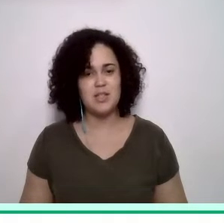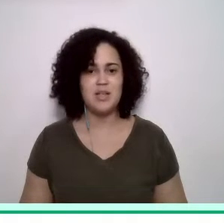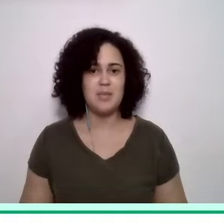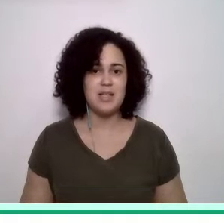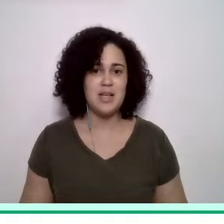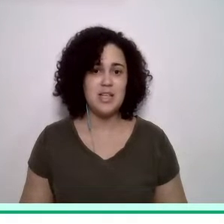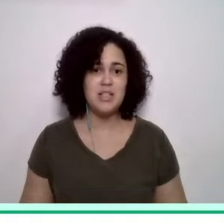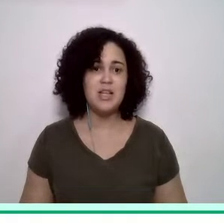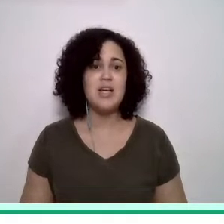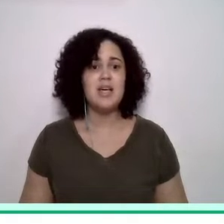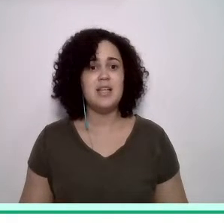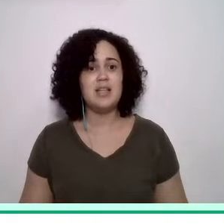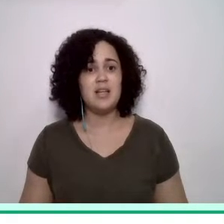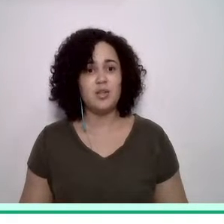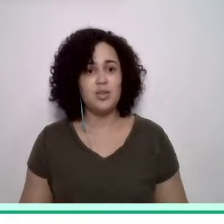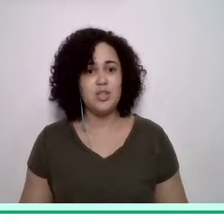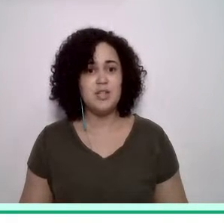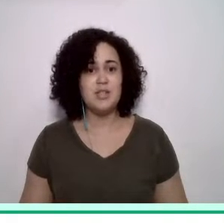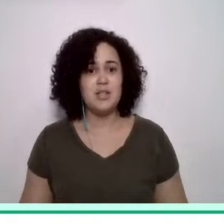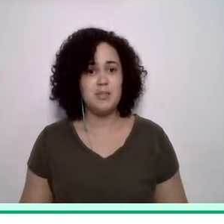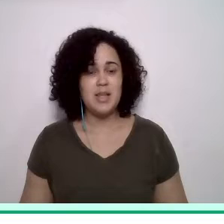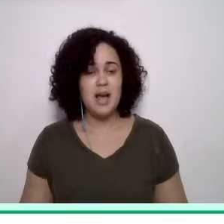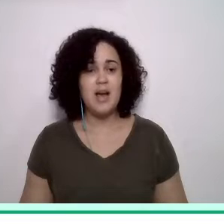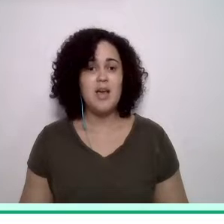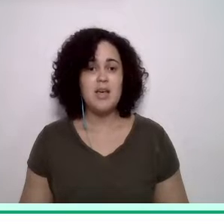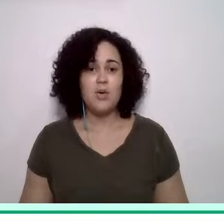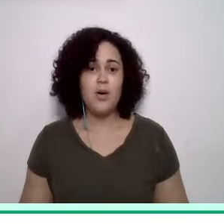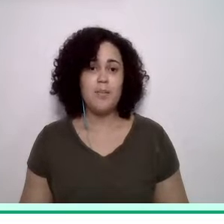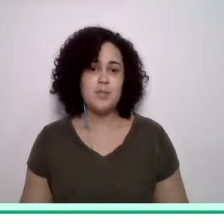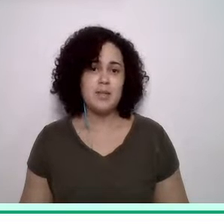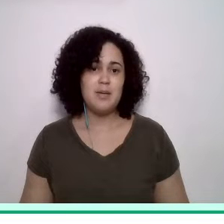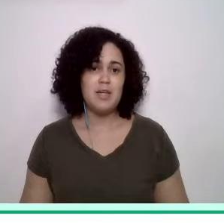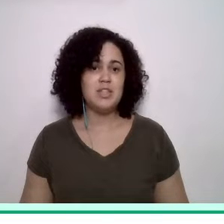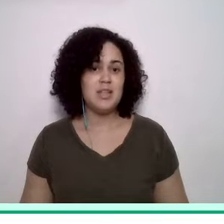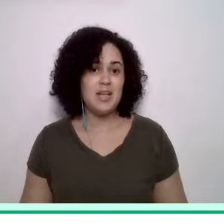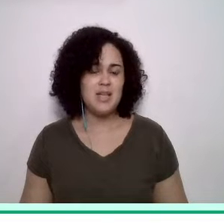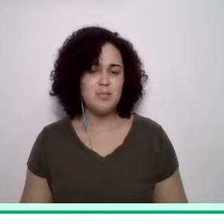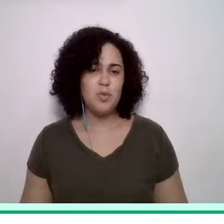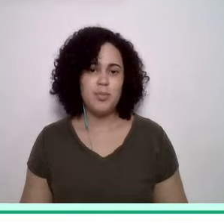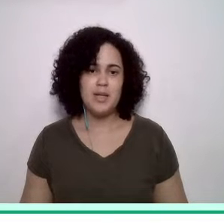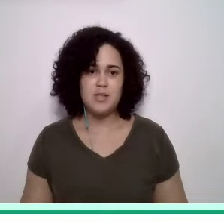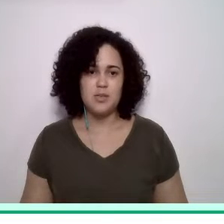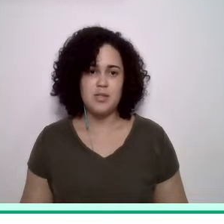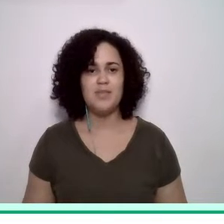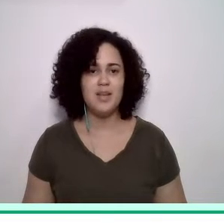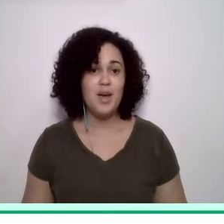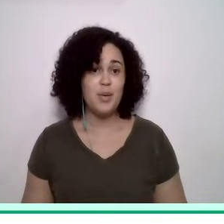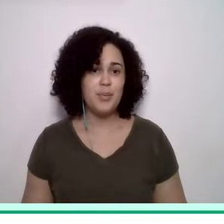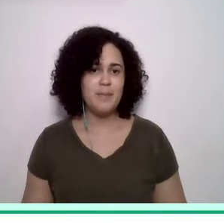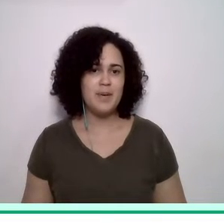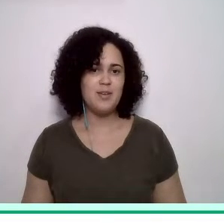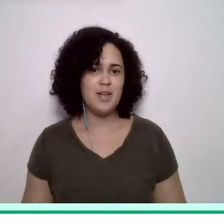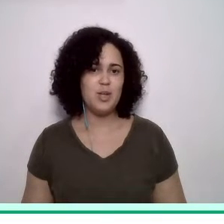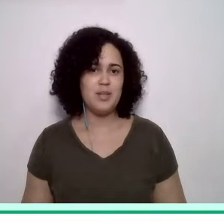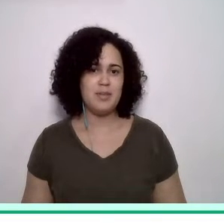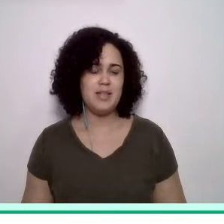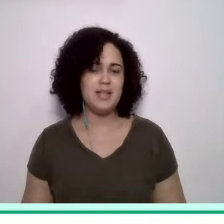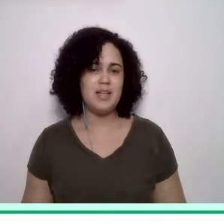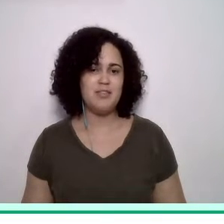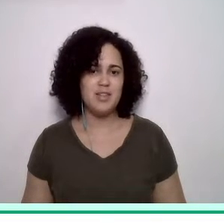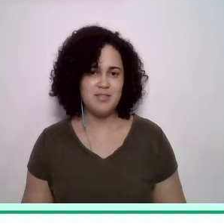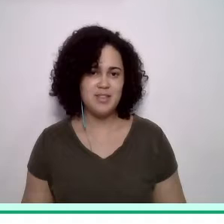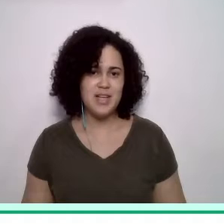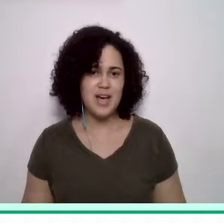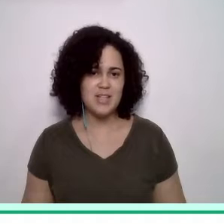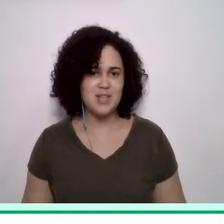nas áreas da química analítica e na tecnologia da ciência alimentar, com aproximadamente 3.000 publicações. O emprego da colorimetria